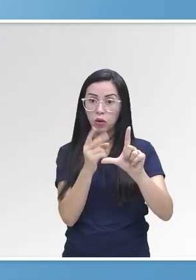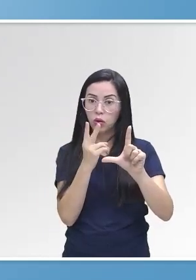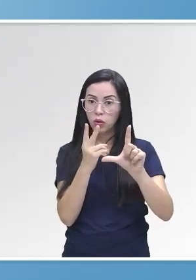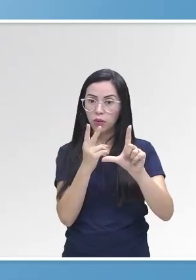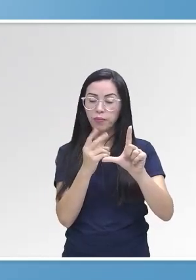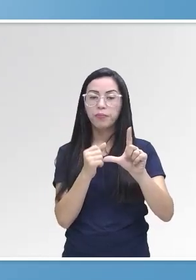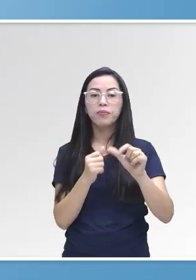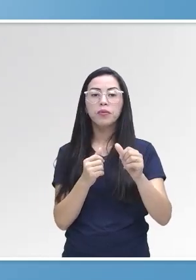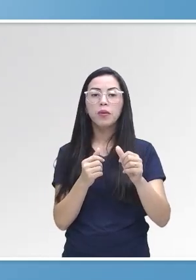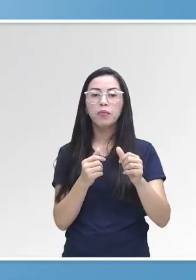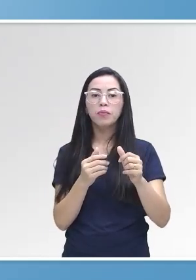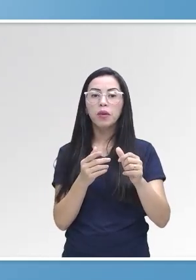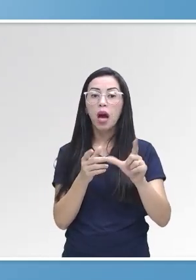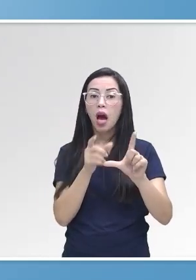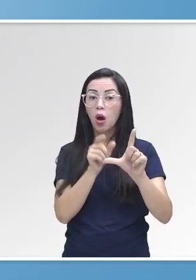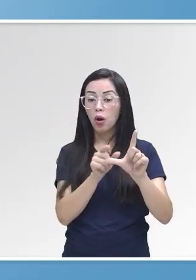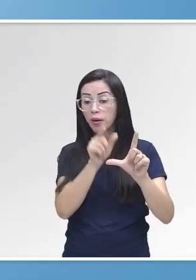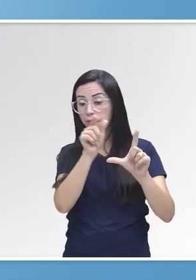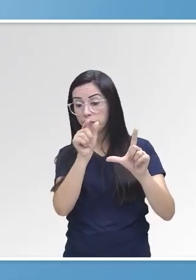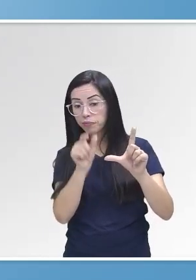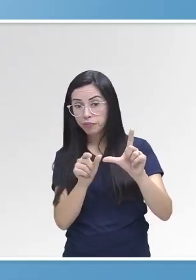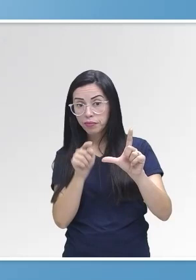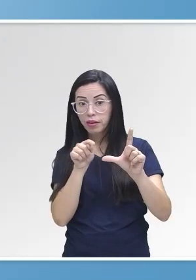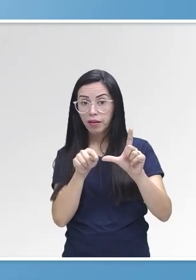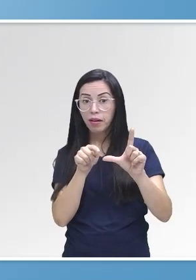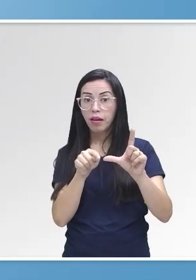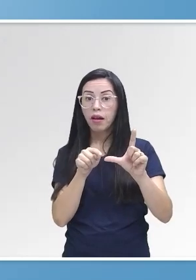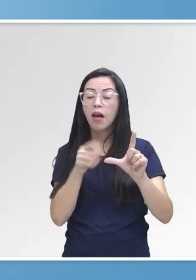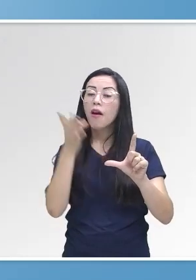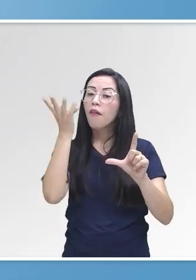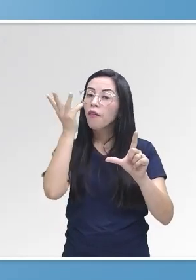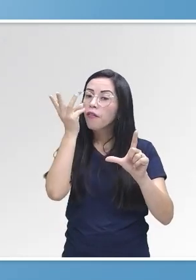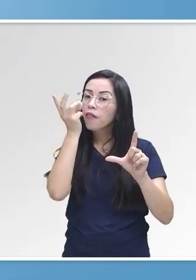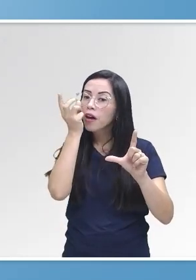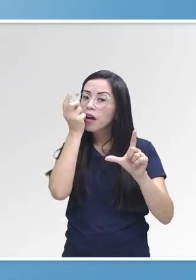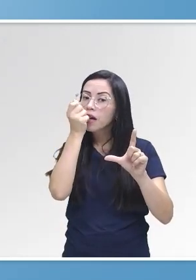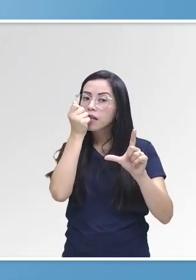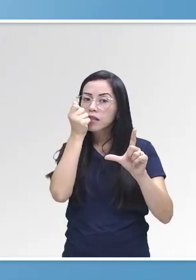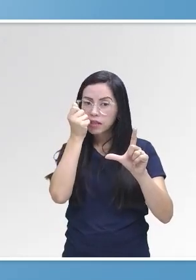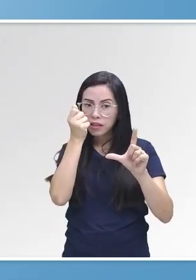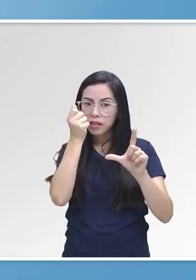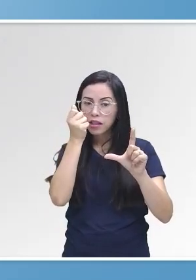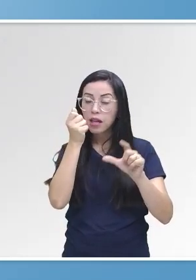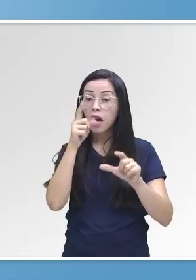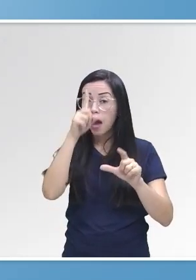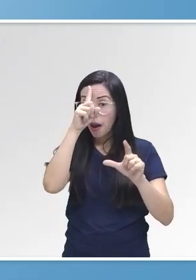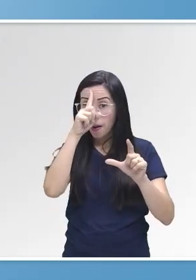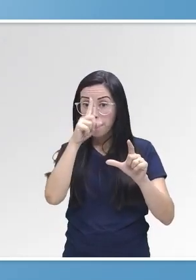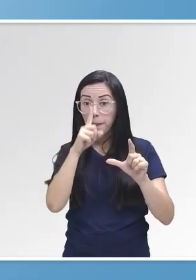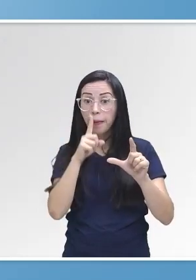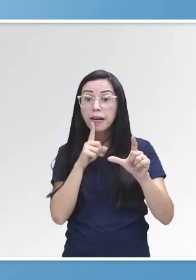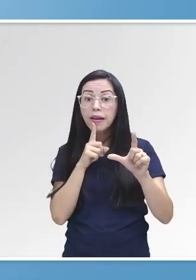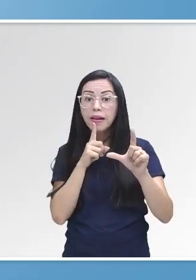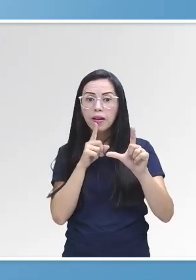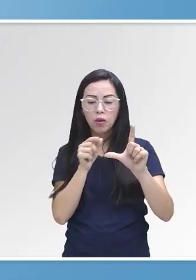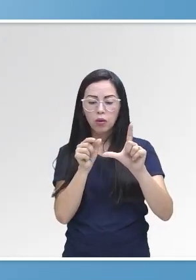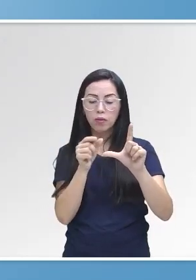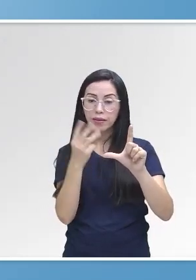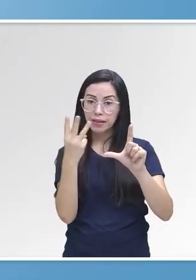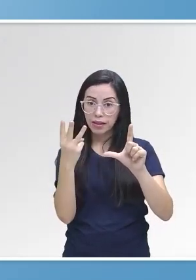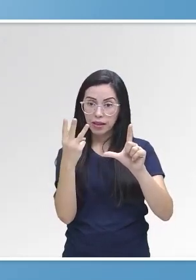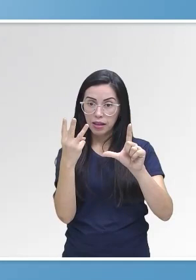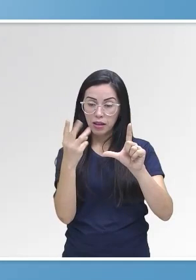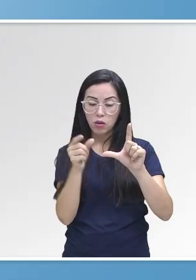farinha vai ter e três um dois três